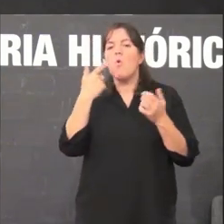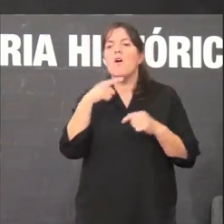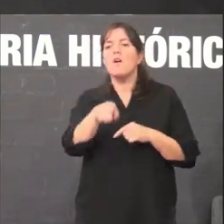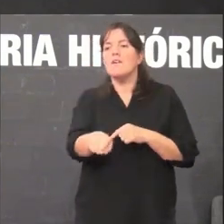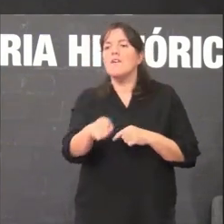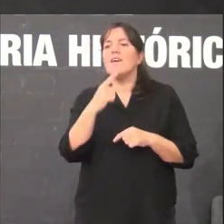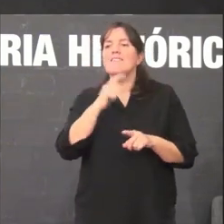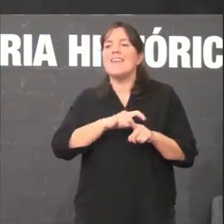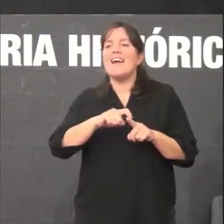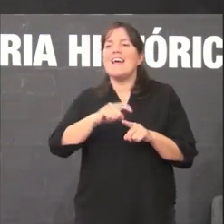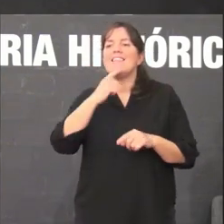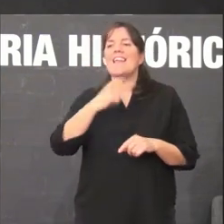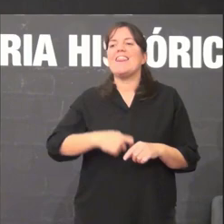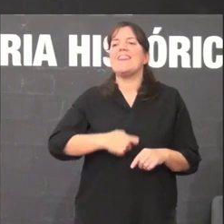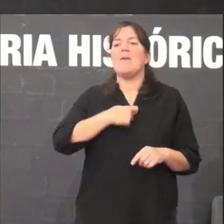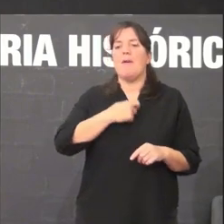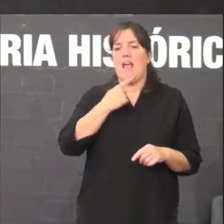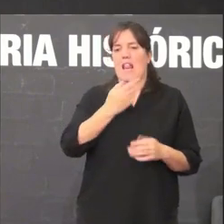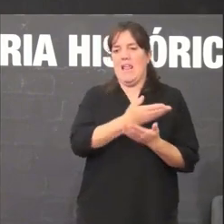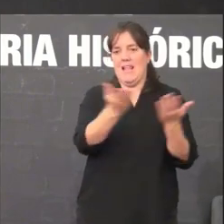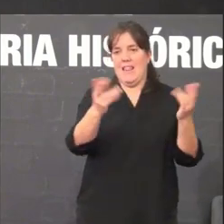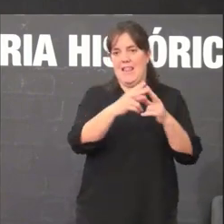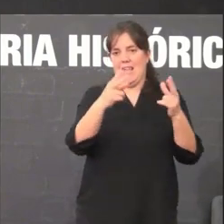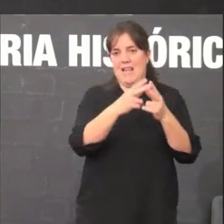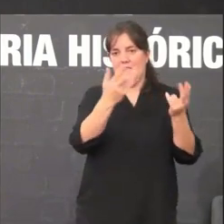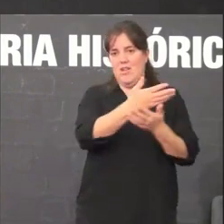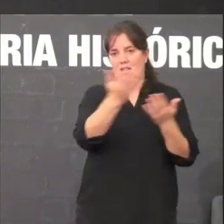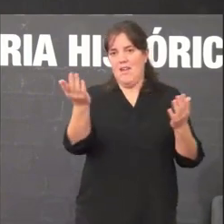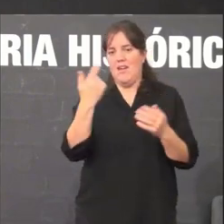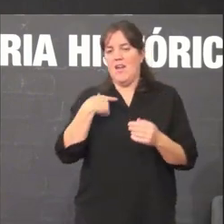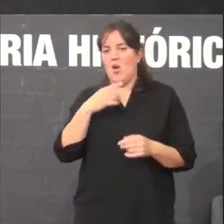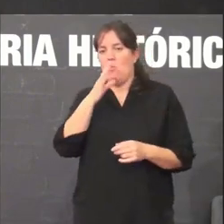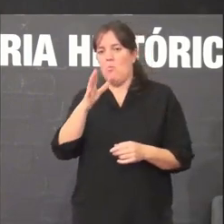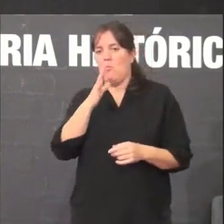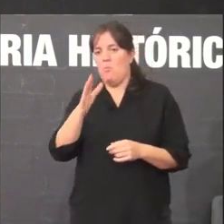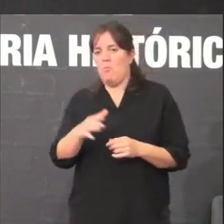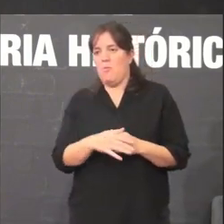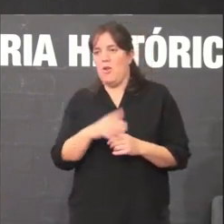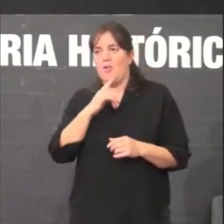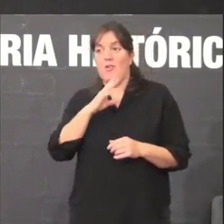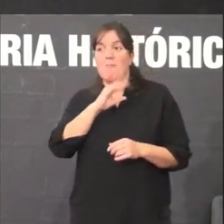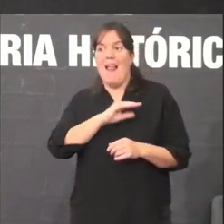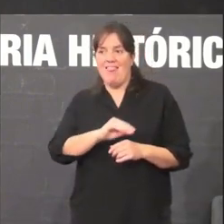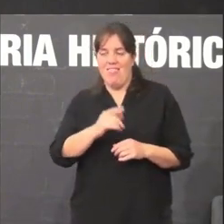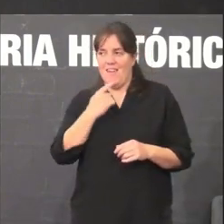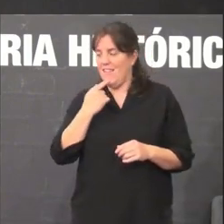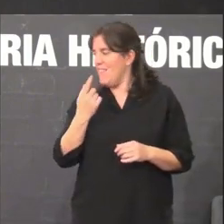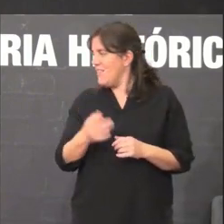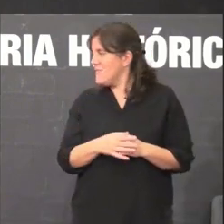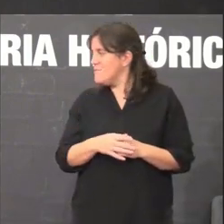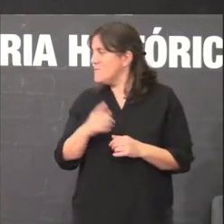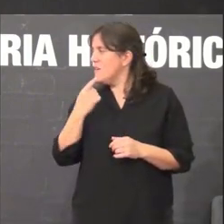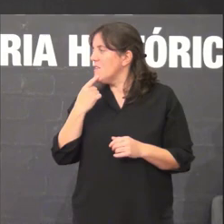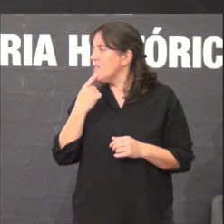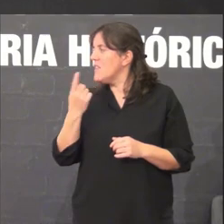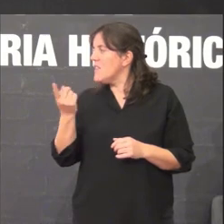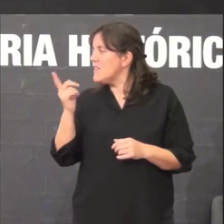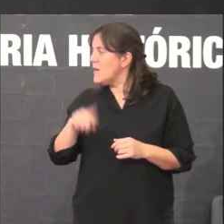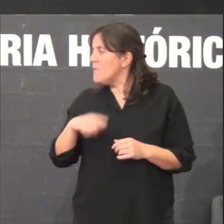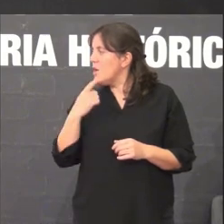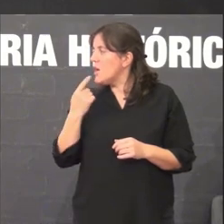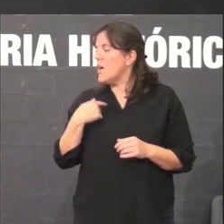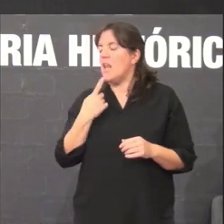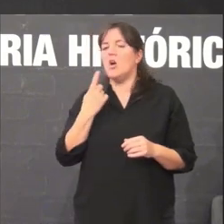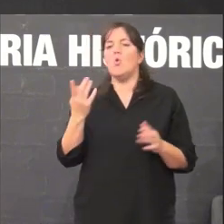caráter civil e, de alguma forma, considerando brando da ditadura. Dizem também que era um Estado de